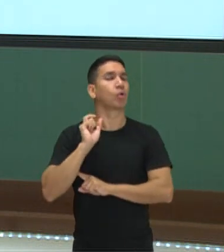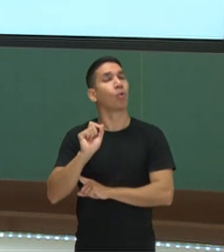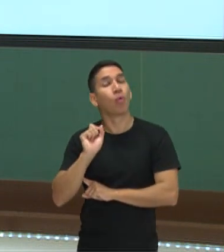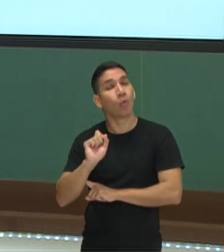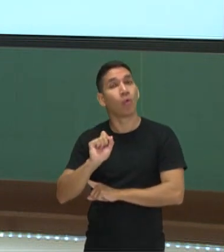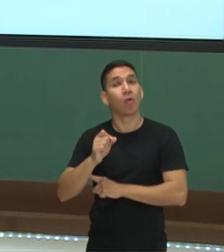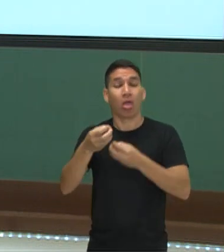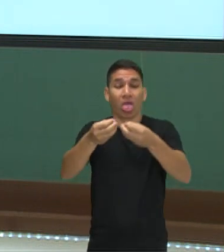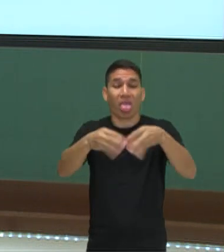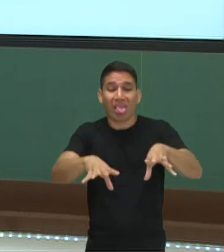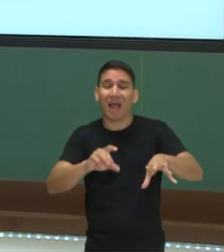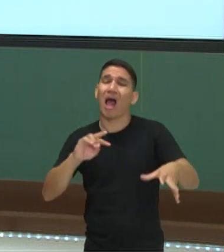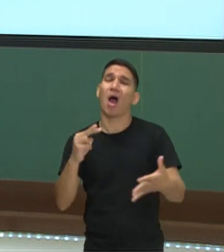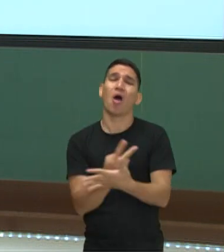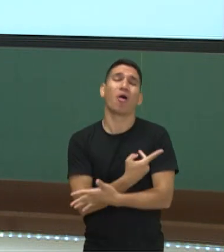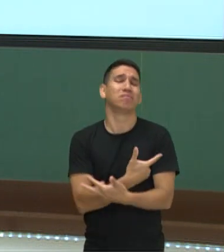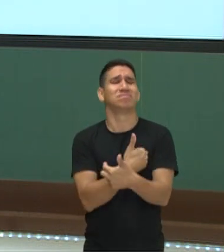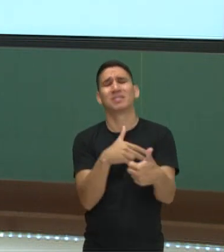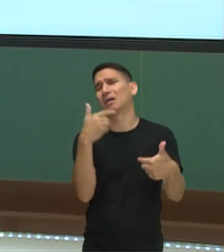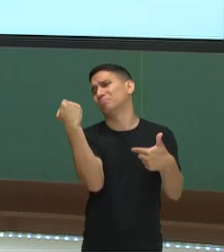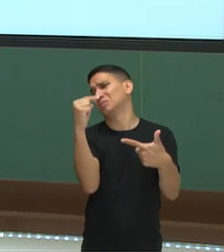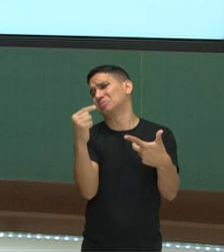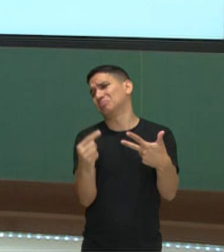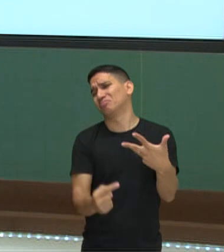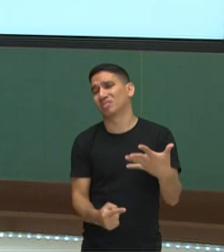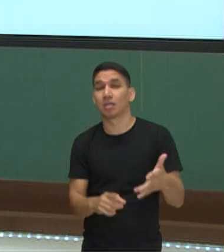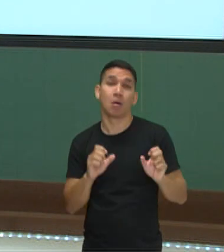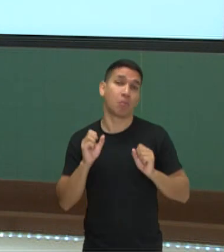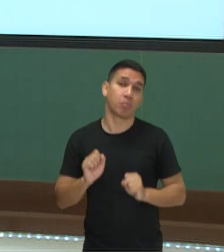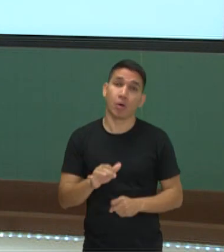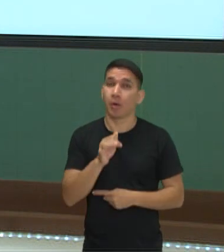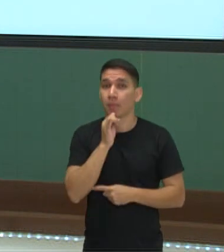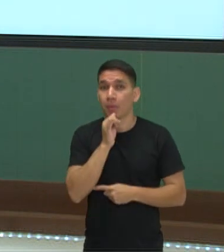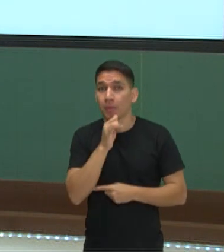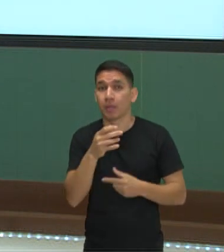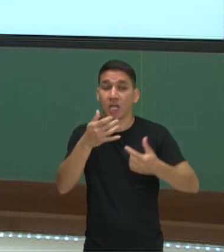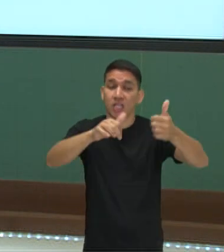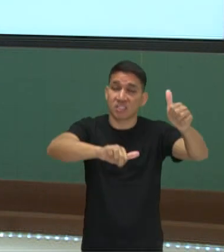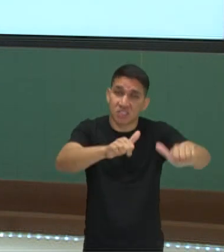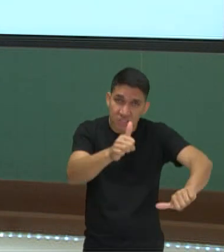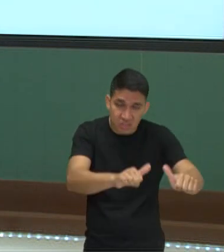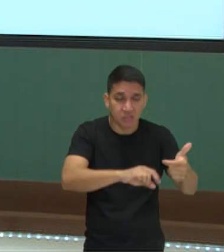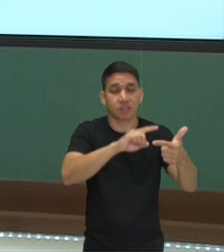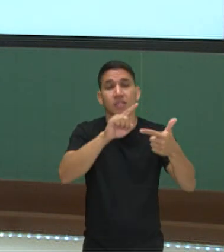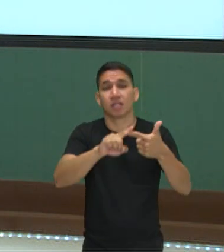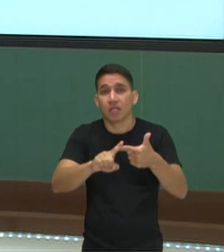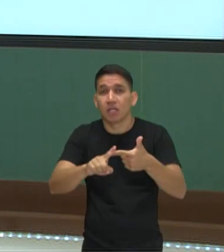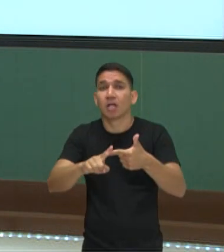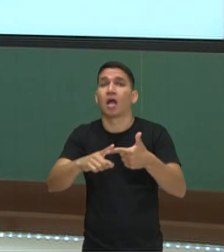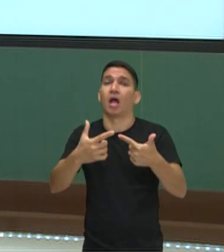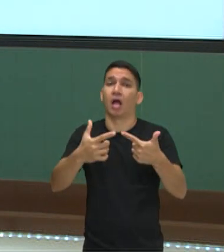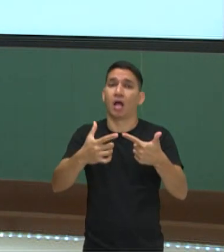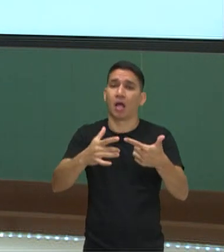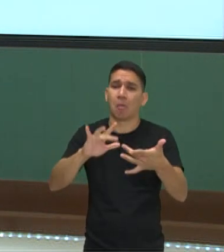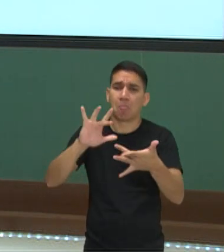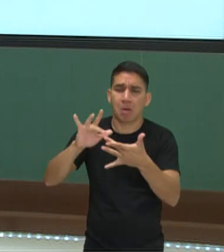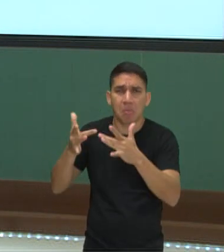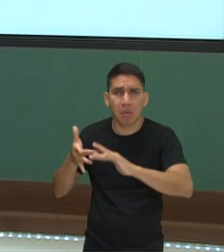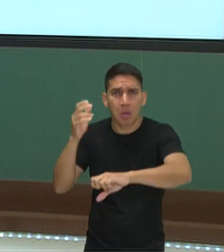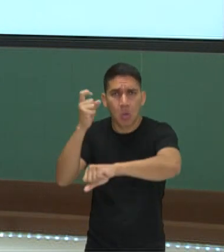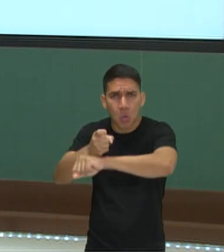ser causada por inúmeros fatores. Eles podem ser químicos, físicos ou